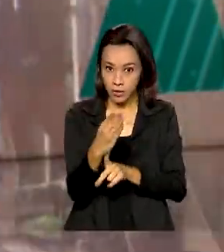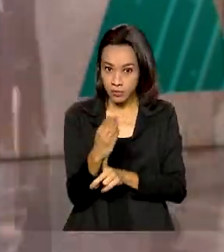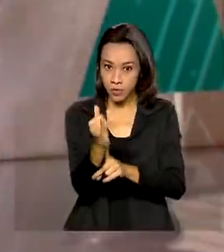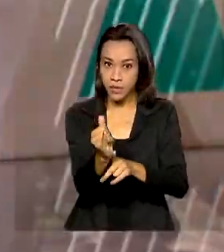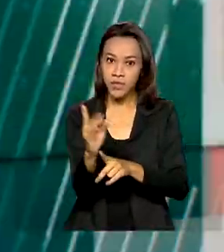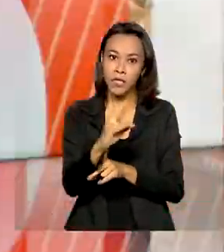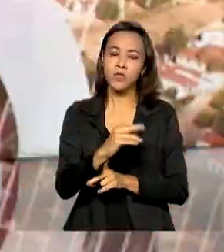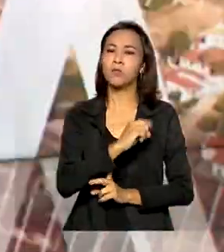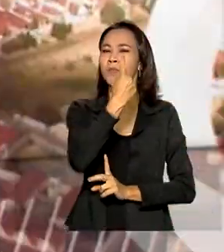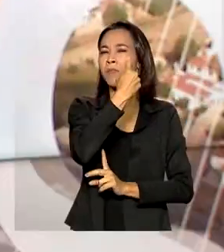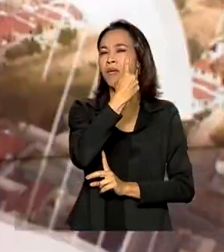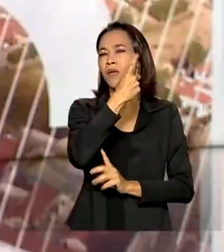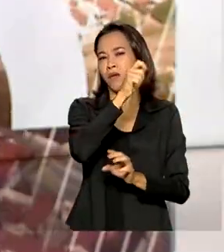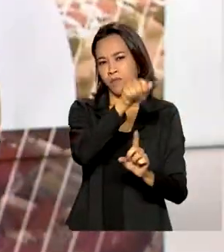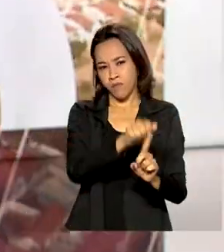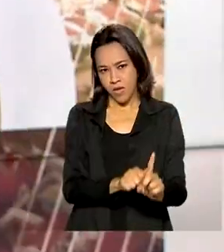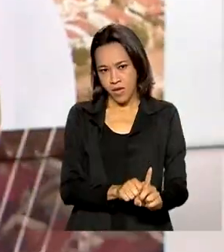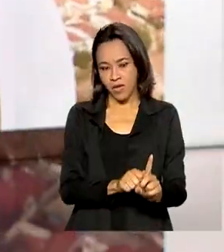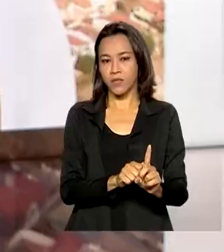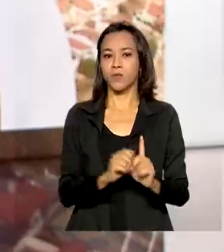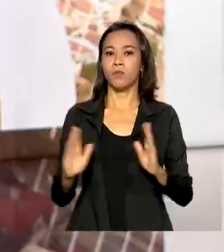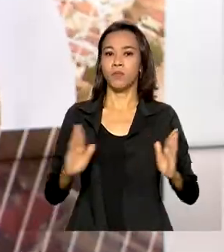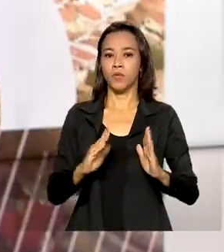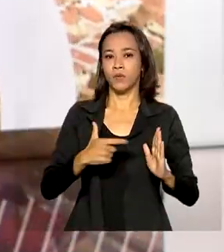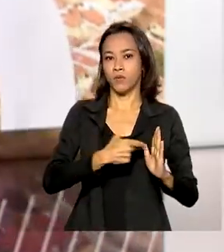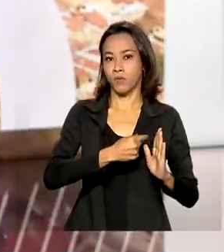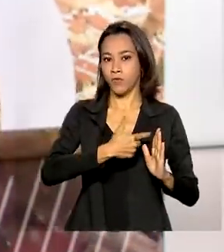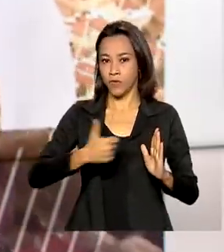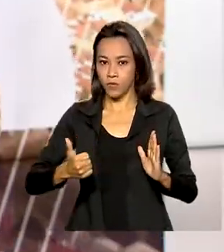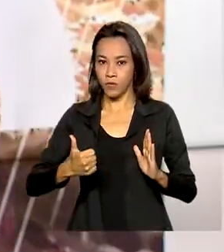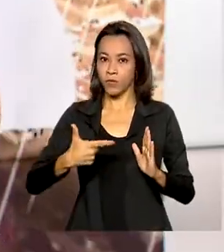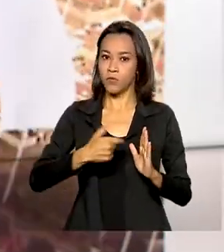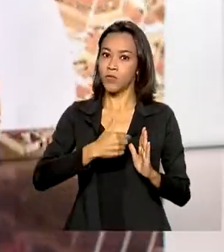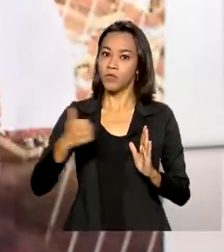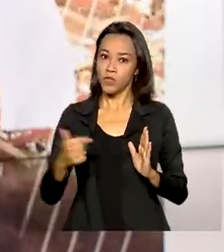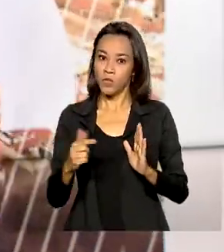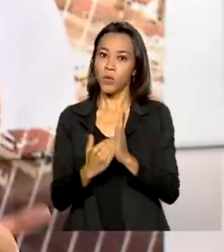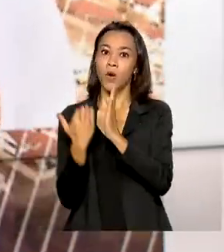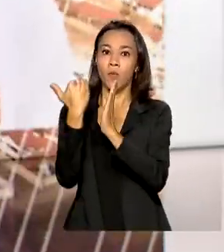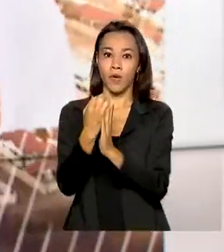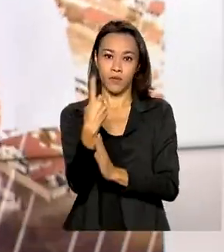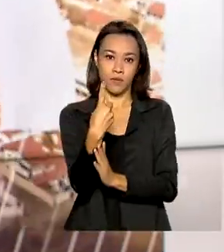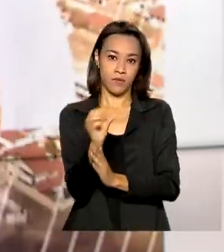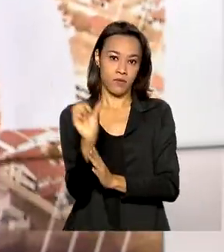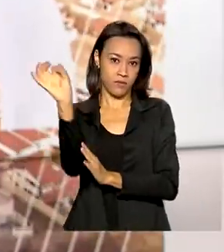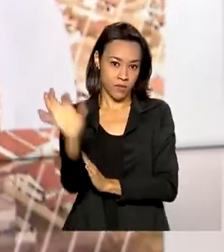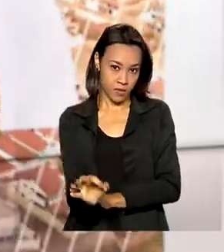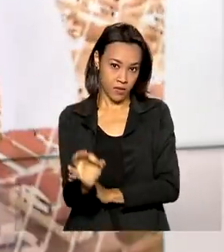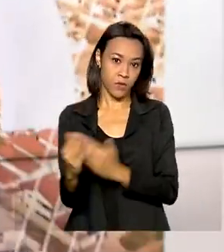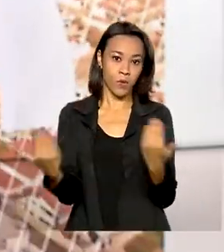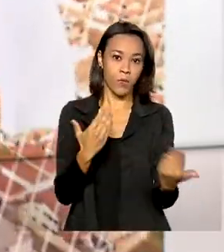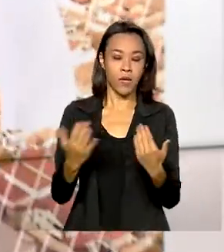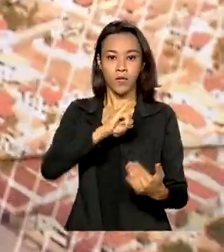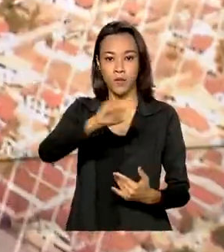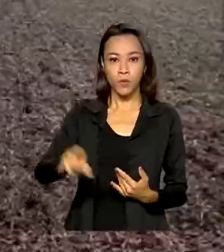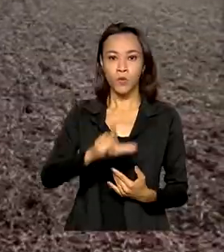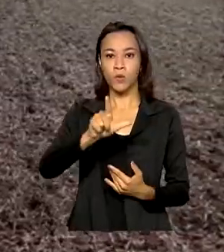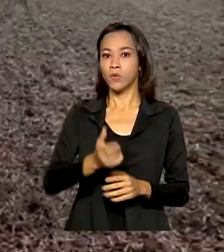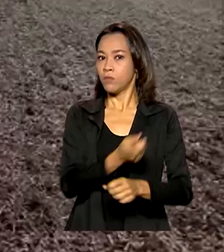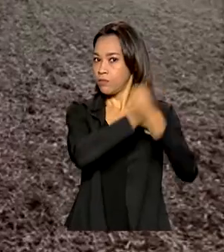mês da safra 2021-2022. O aumento foi de 16% em relação a julho do ano passado.